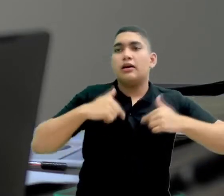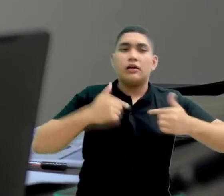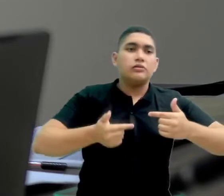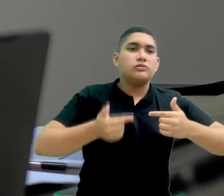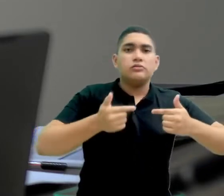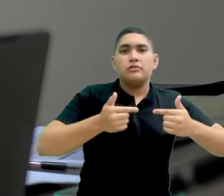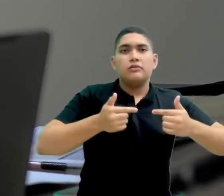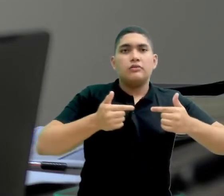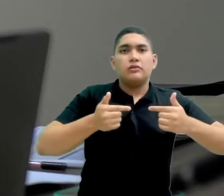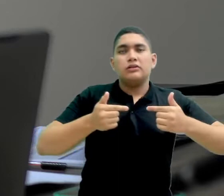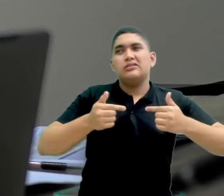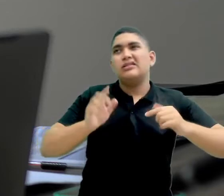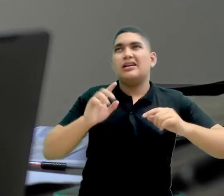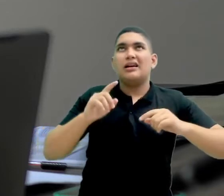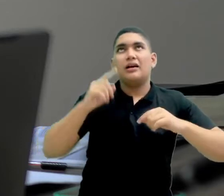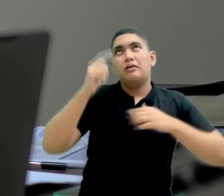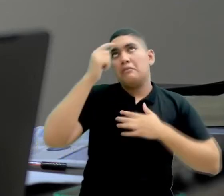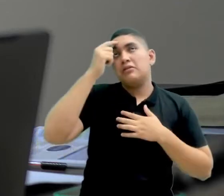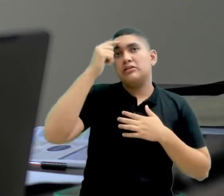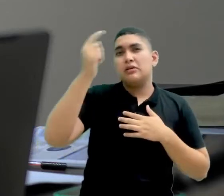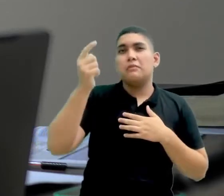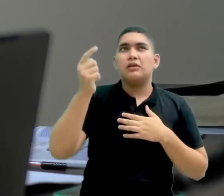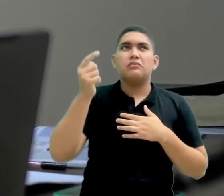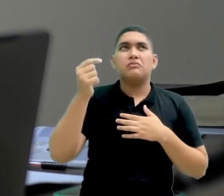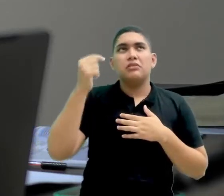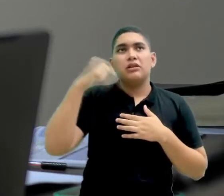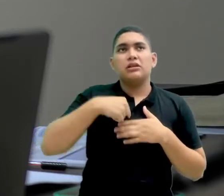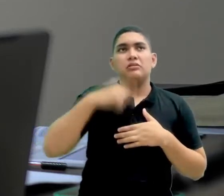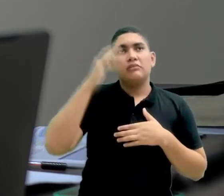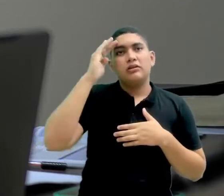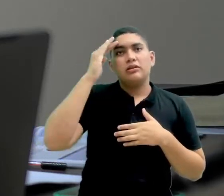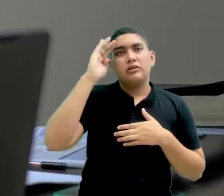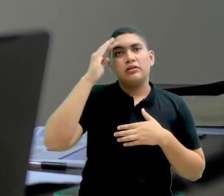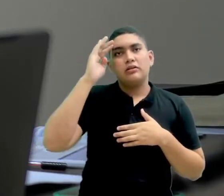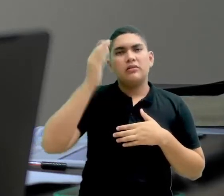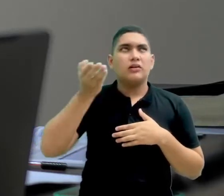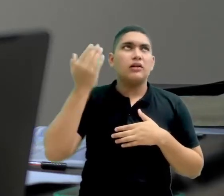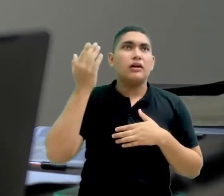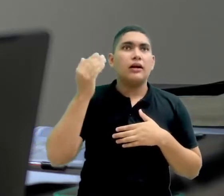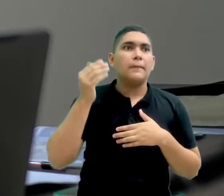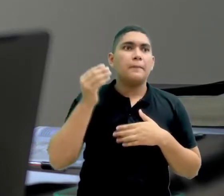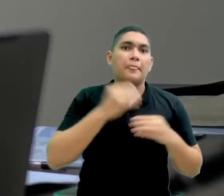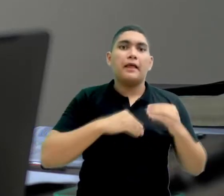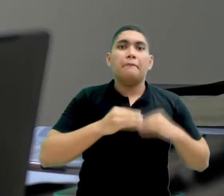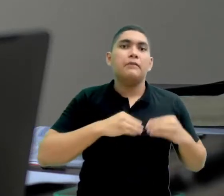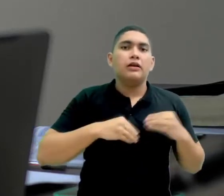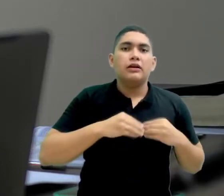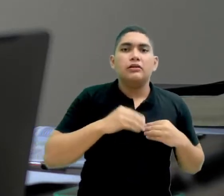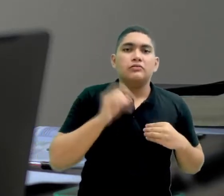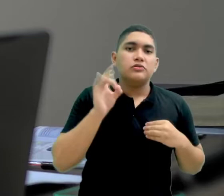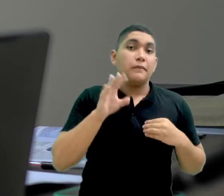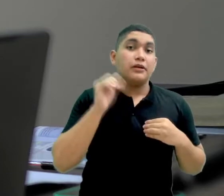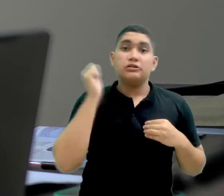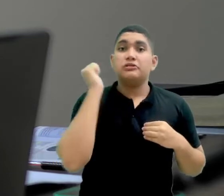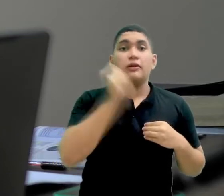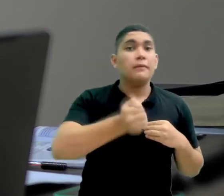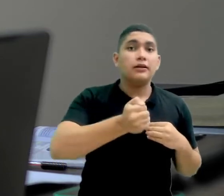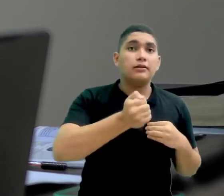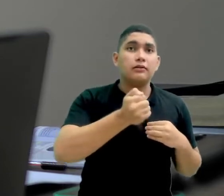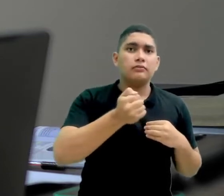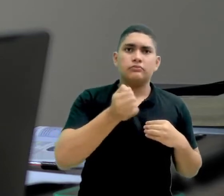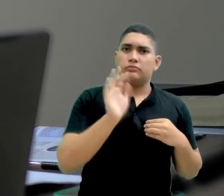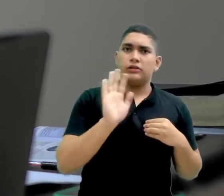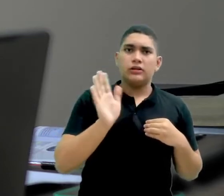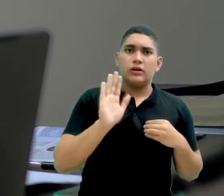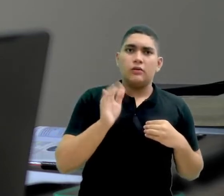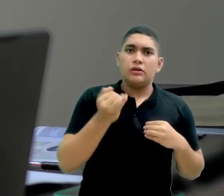interpretação fria que existia acerca da lei, não matarás, então é pecado somente não matar. Jesus vai dizer, não, se em